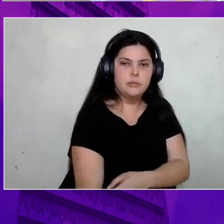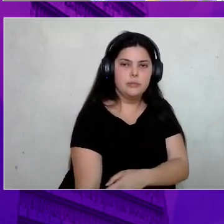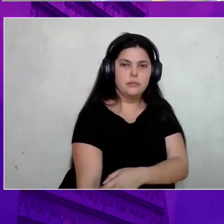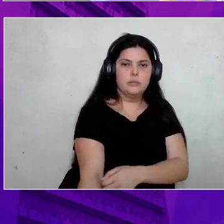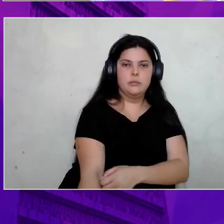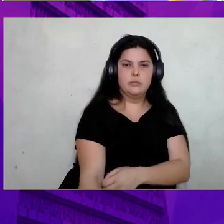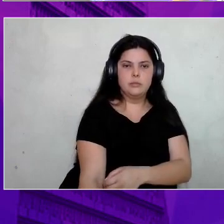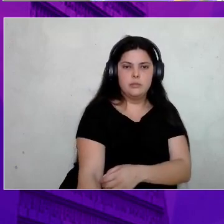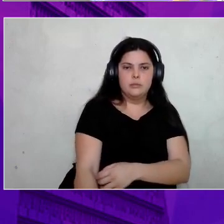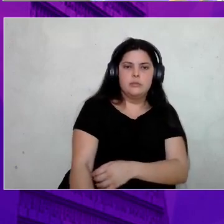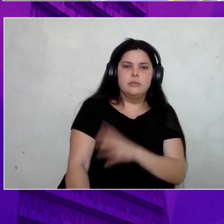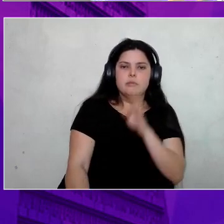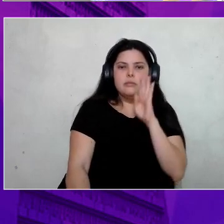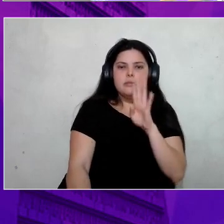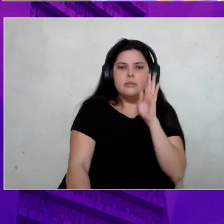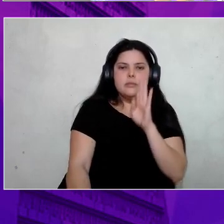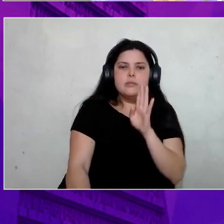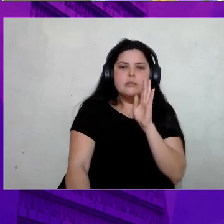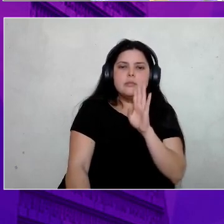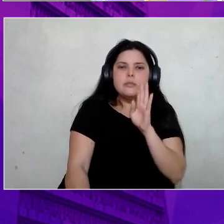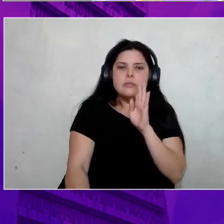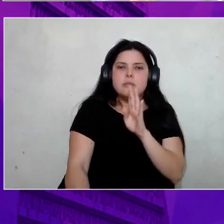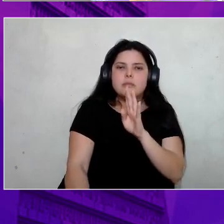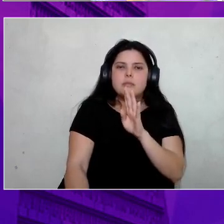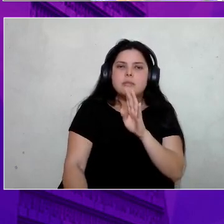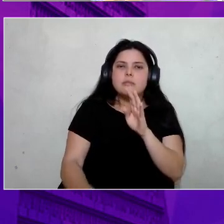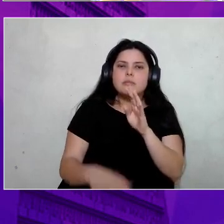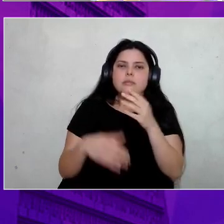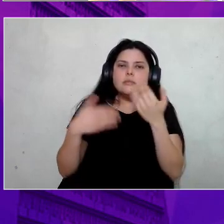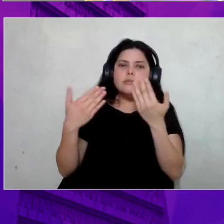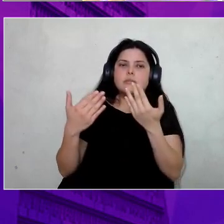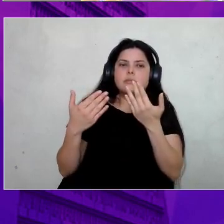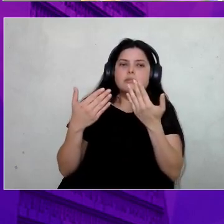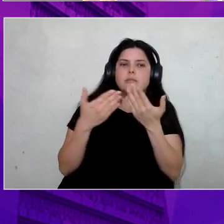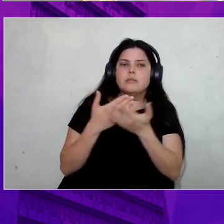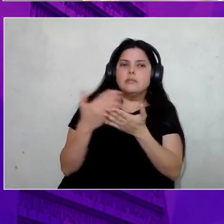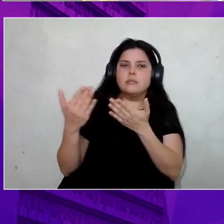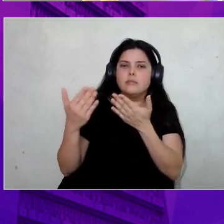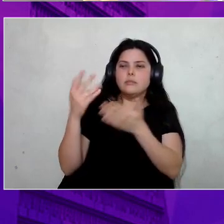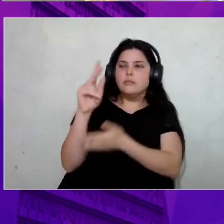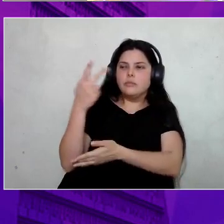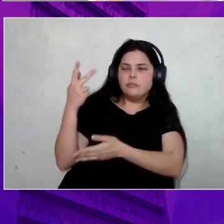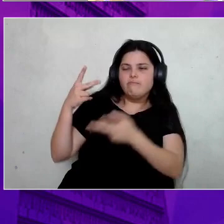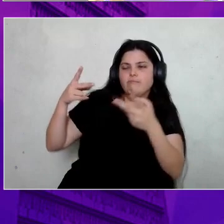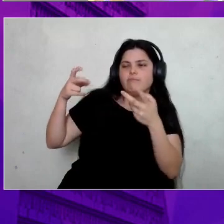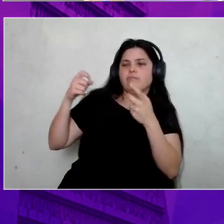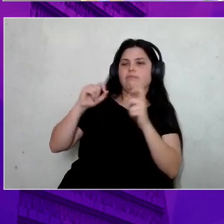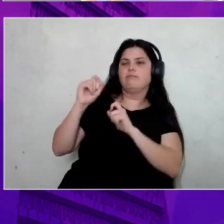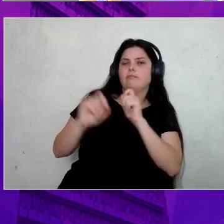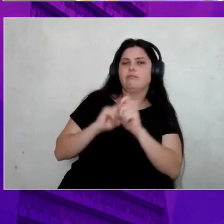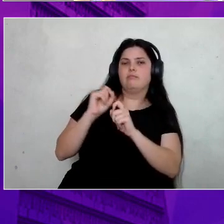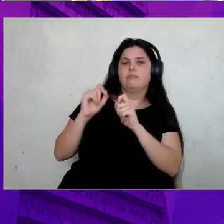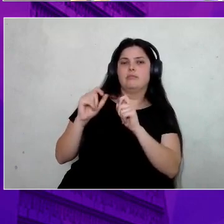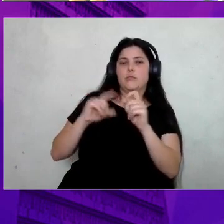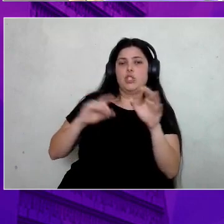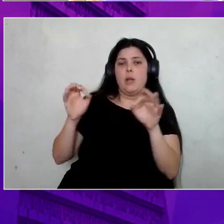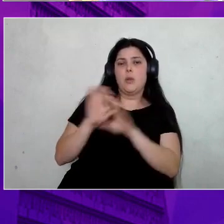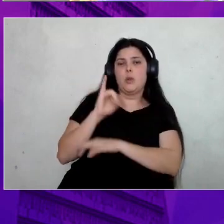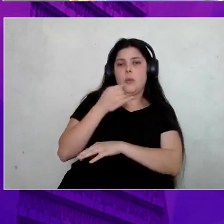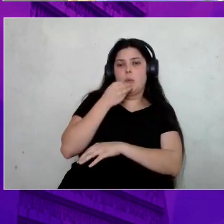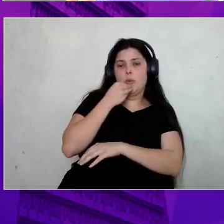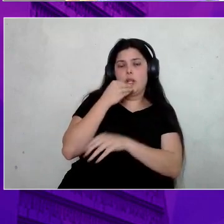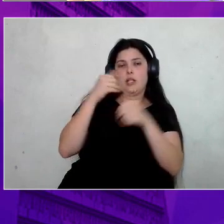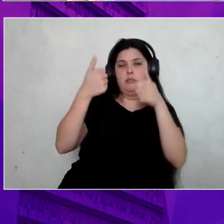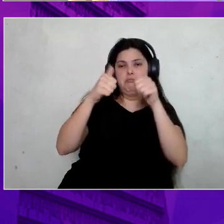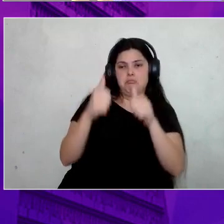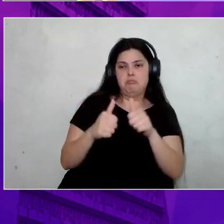Legal. Então a gente vai lá, a gente começa a nossa história percebendo que a gente já tinha oportunidades mapeadas, A gente tinha